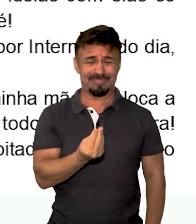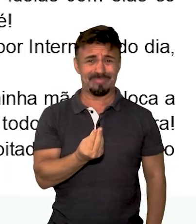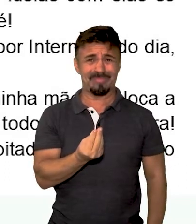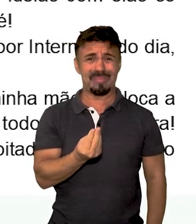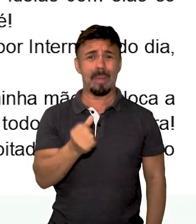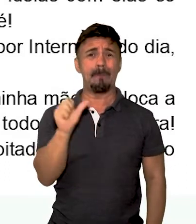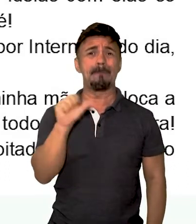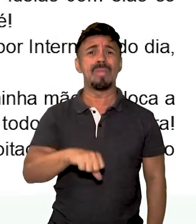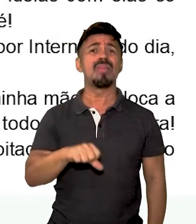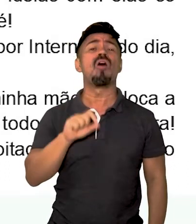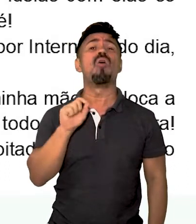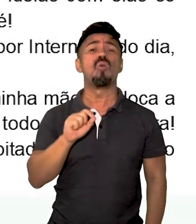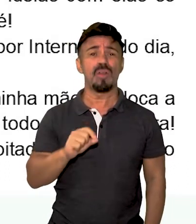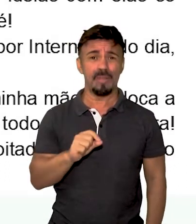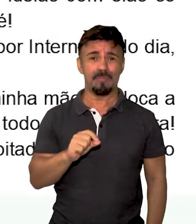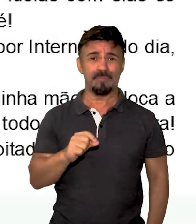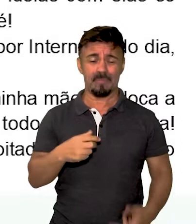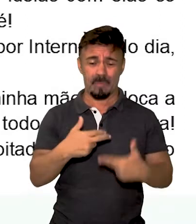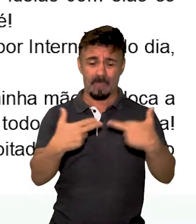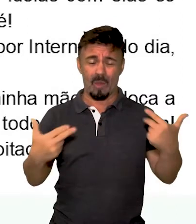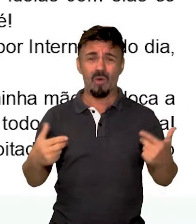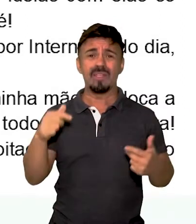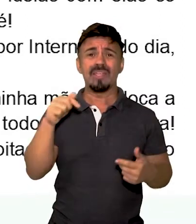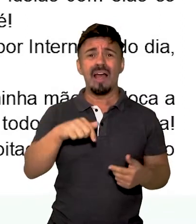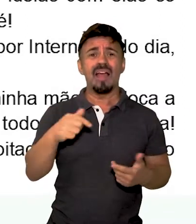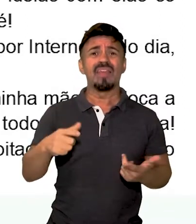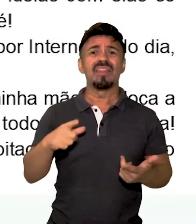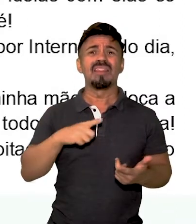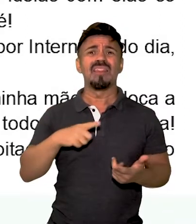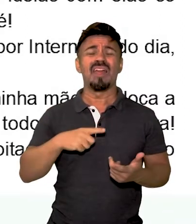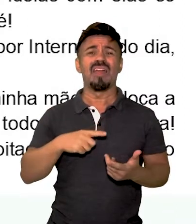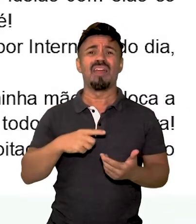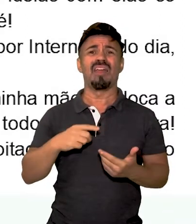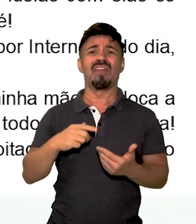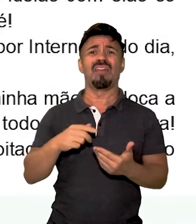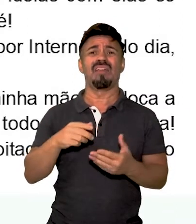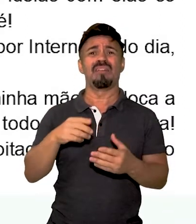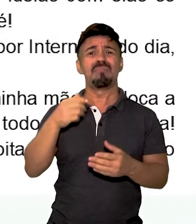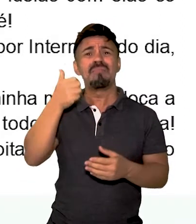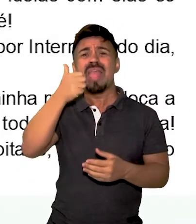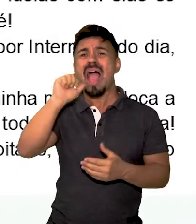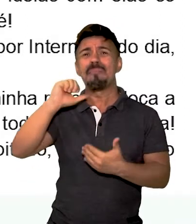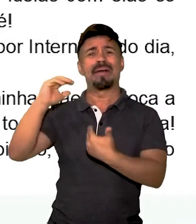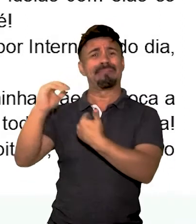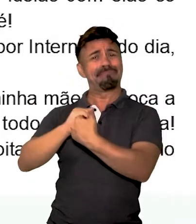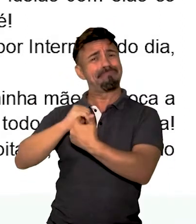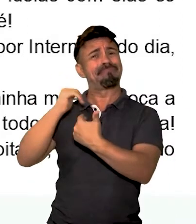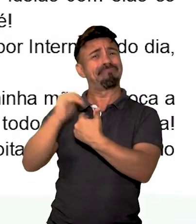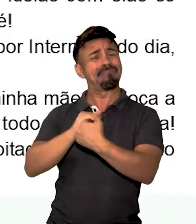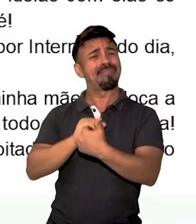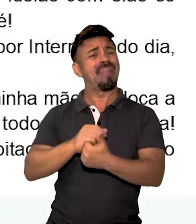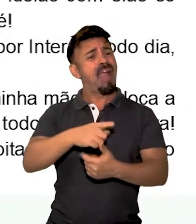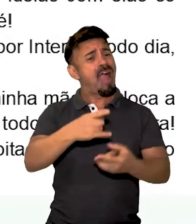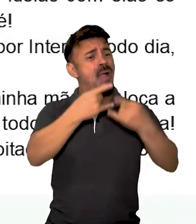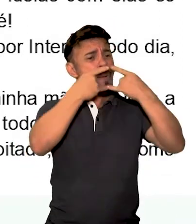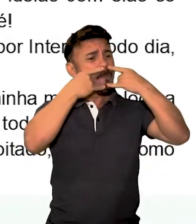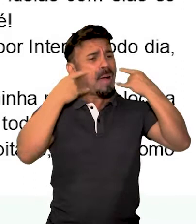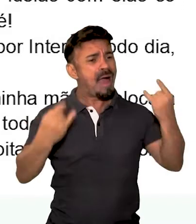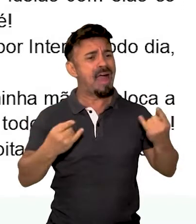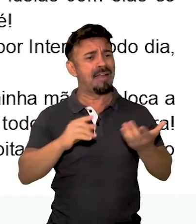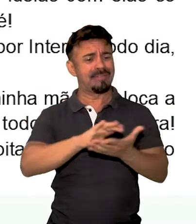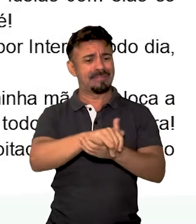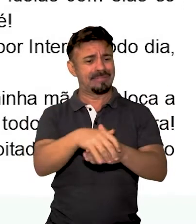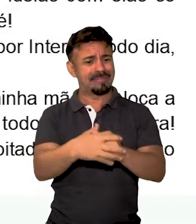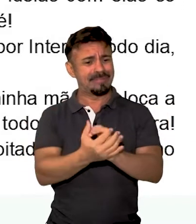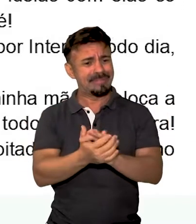piorar as coisas por aqui, vem os conselhos repetidos da minha mãe. Coloca a máscara, passa o álcool